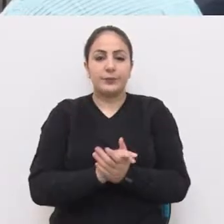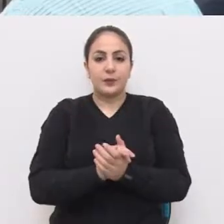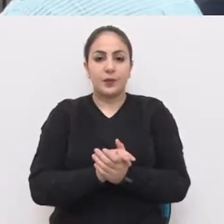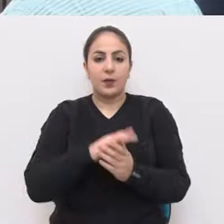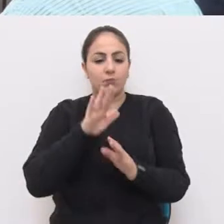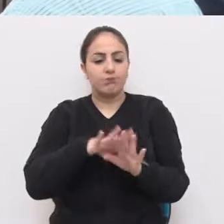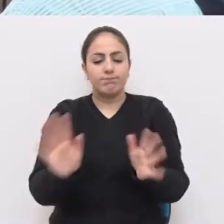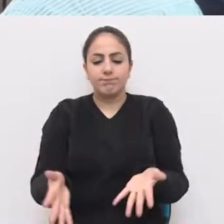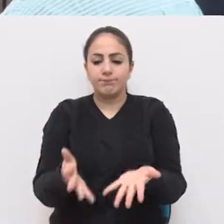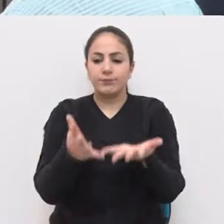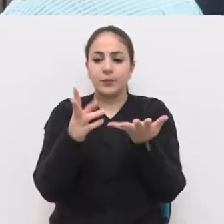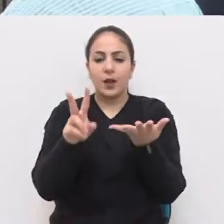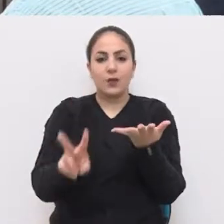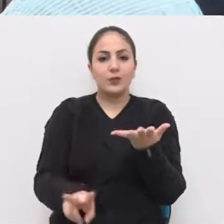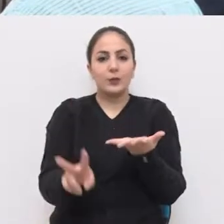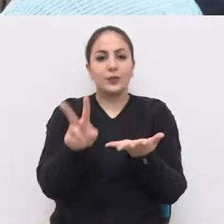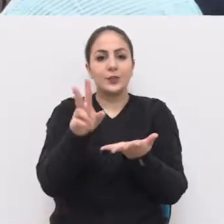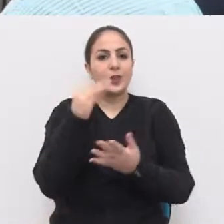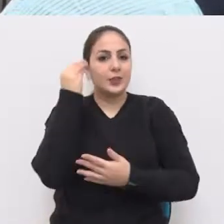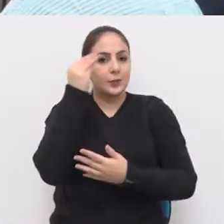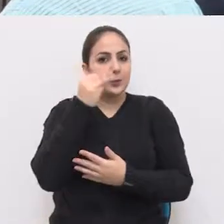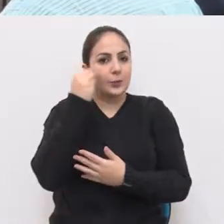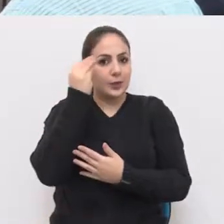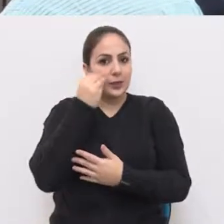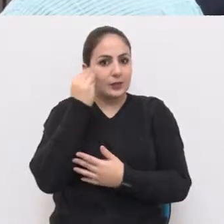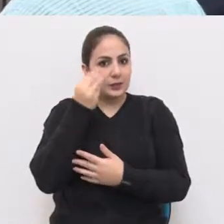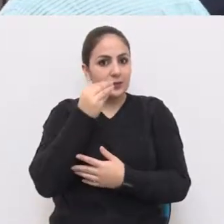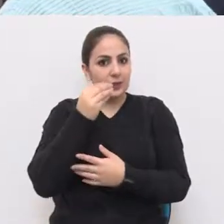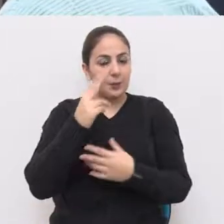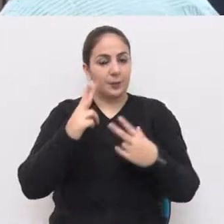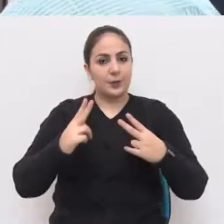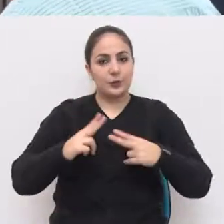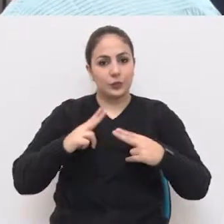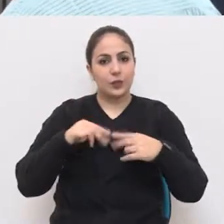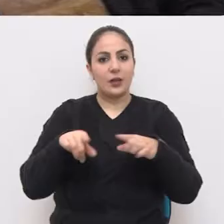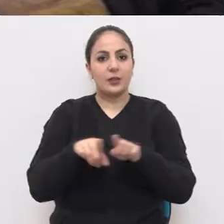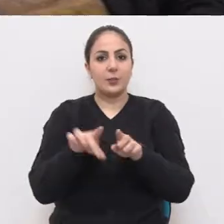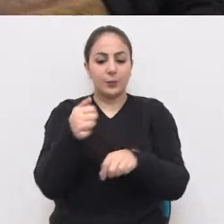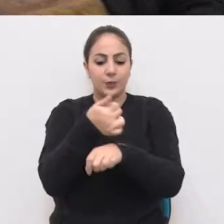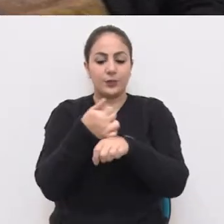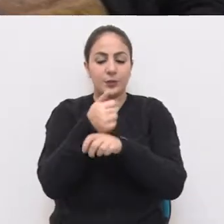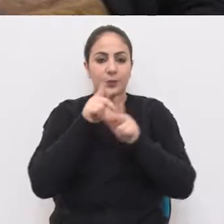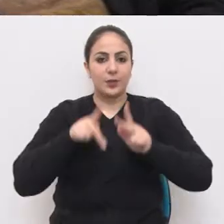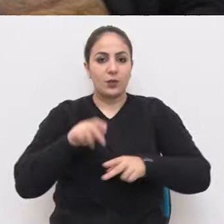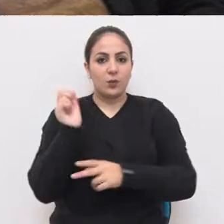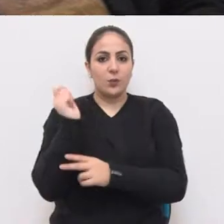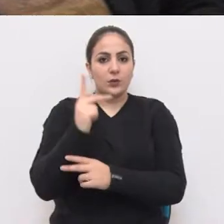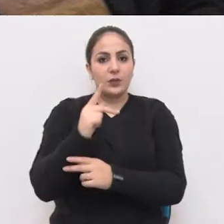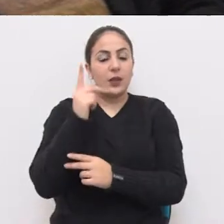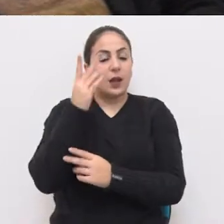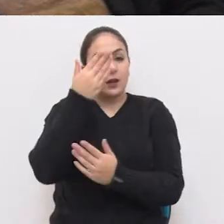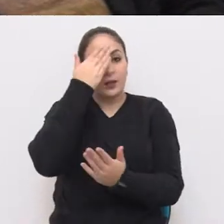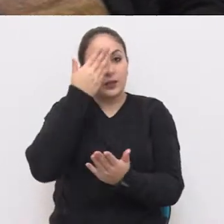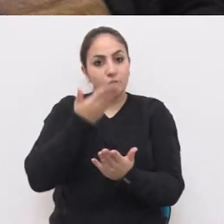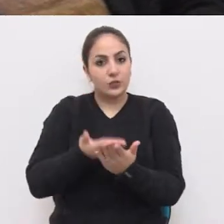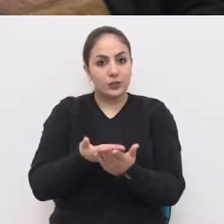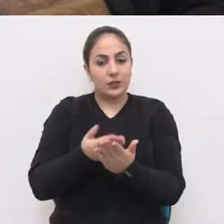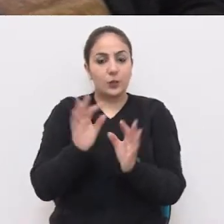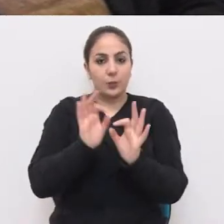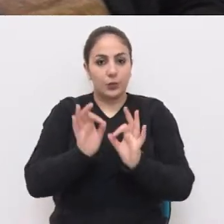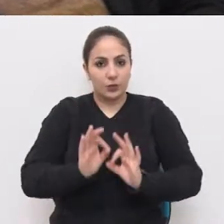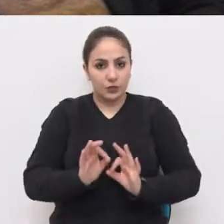de valorizar a experiência pessoal e profissional dos aposentados, o vereador acredita que o projeto